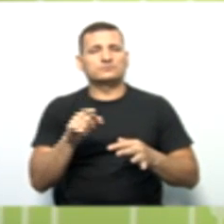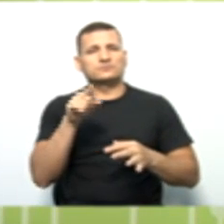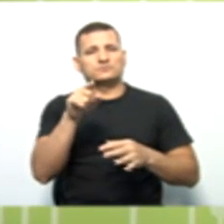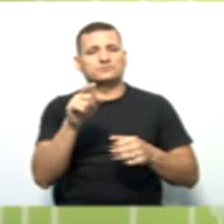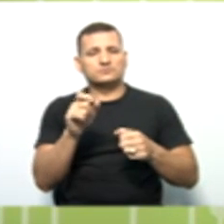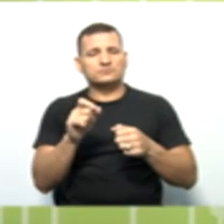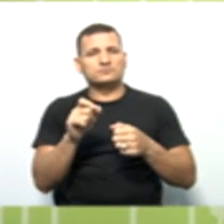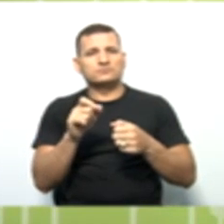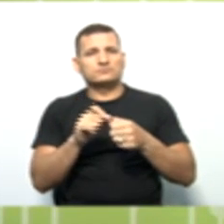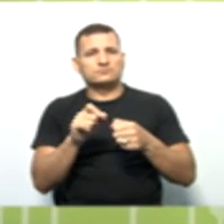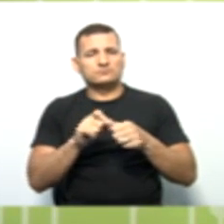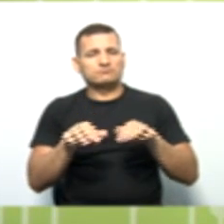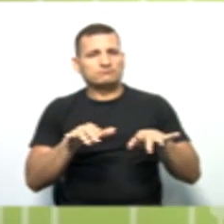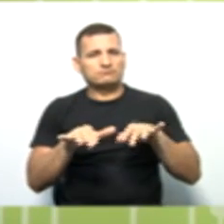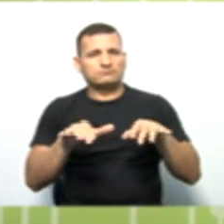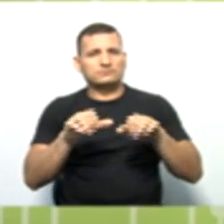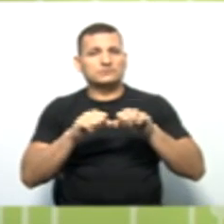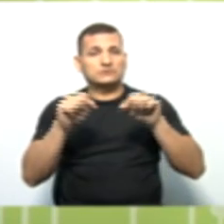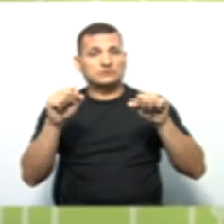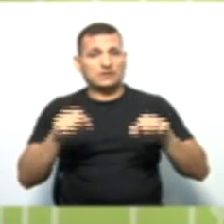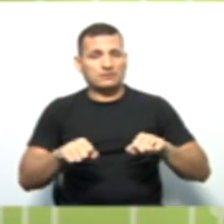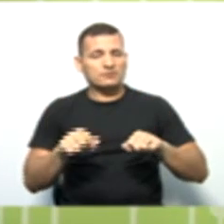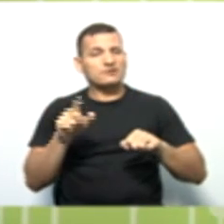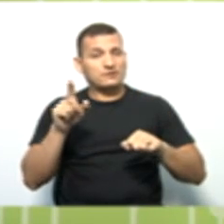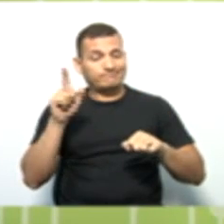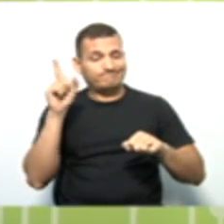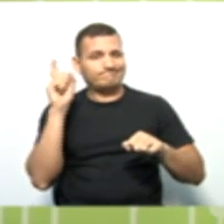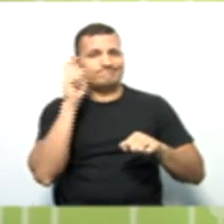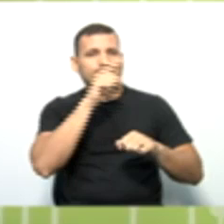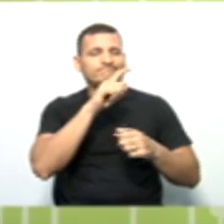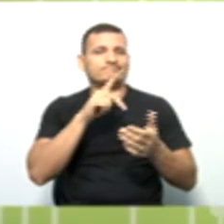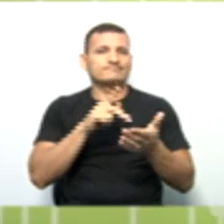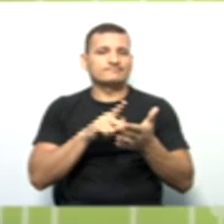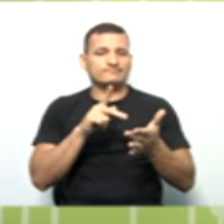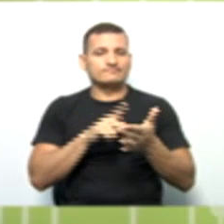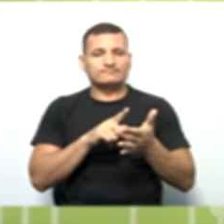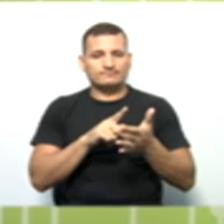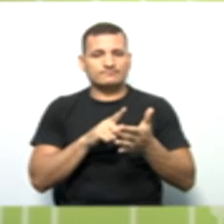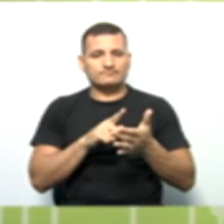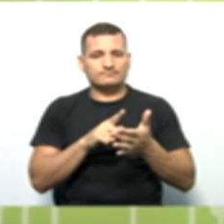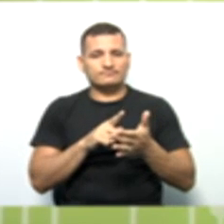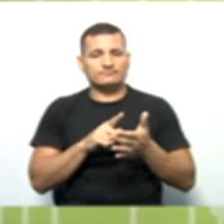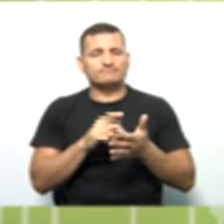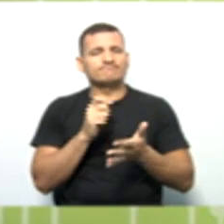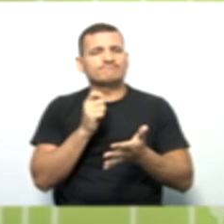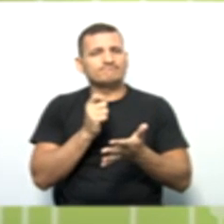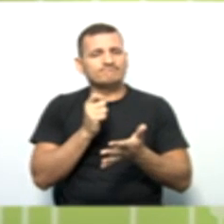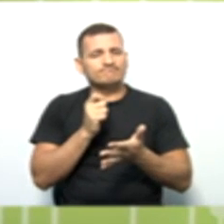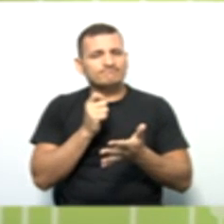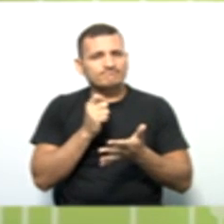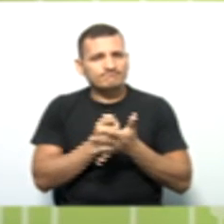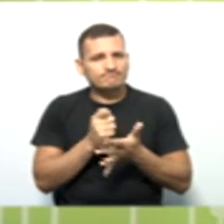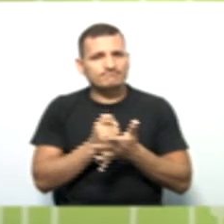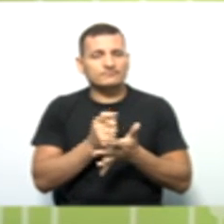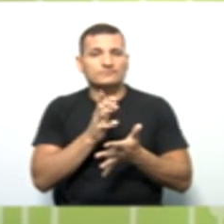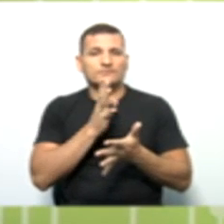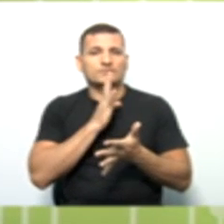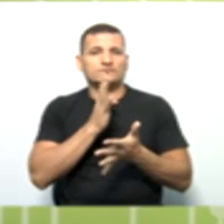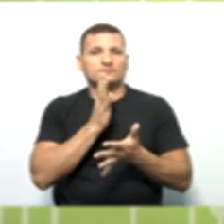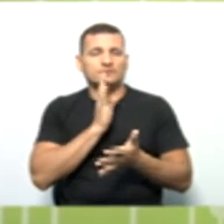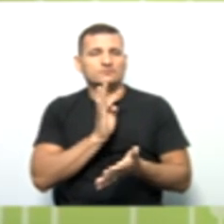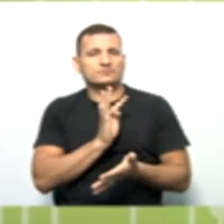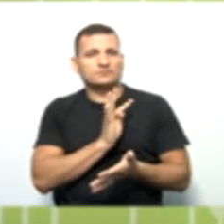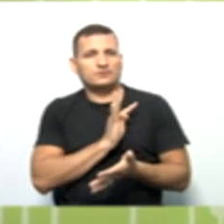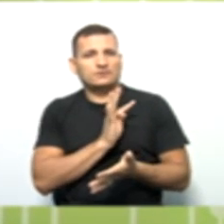codificar um sistema é bem complexo, é uma atividade que realmente exige muito conhecimento técnico, exige